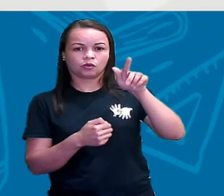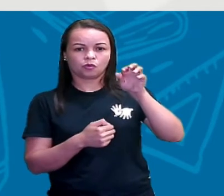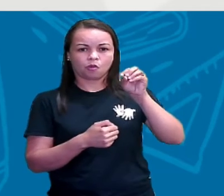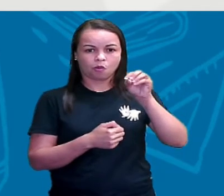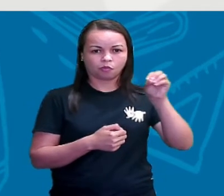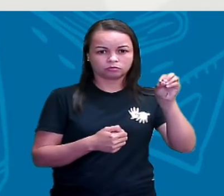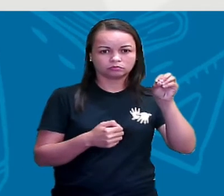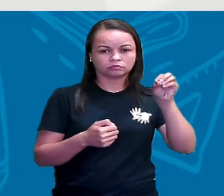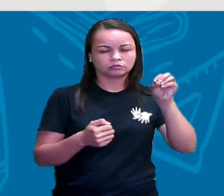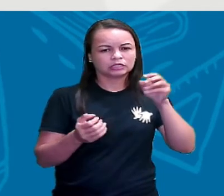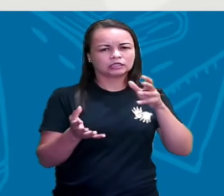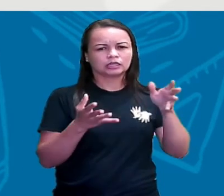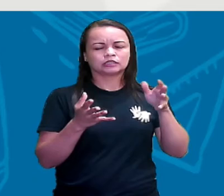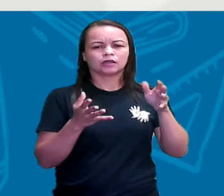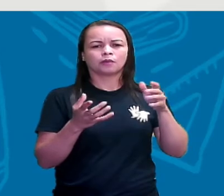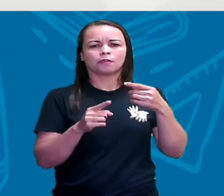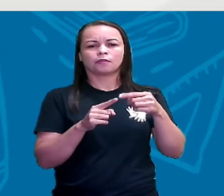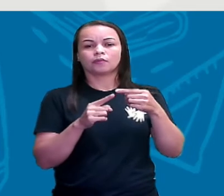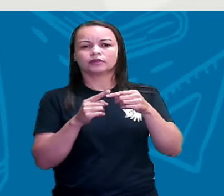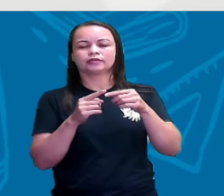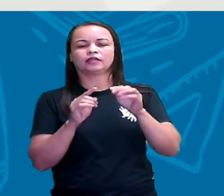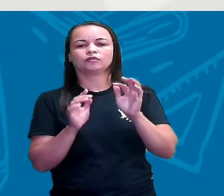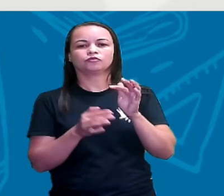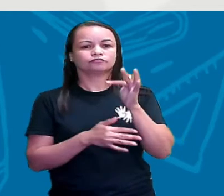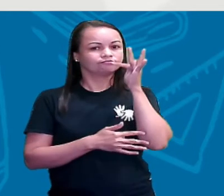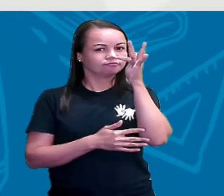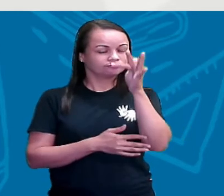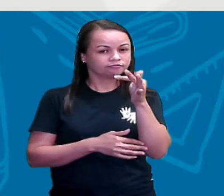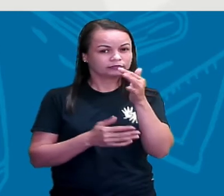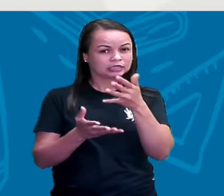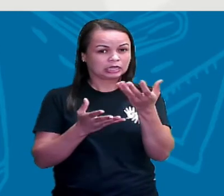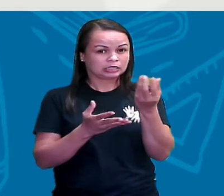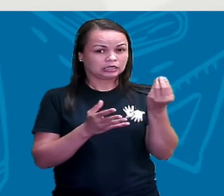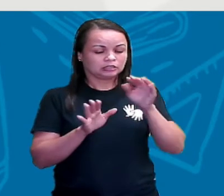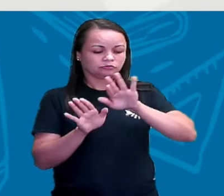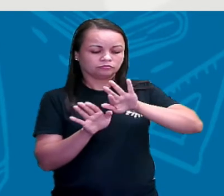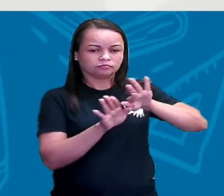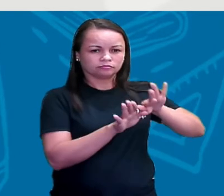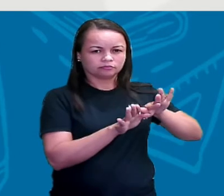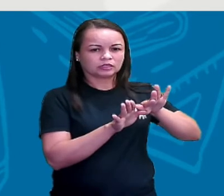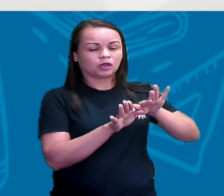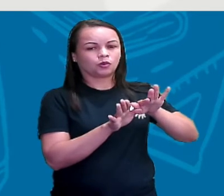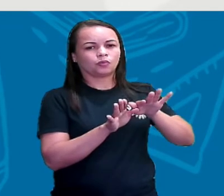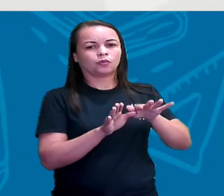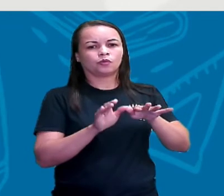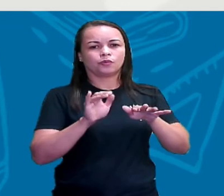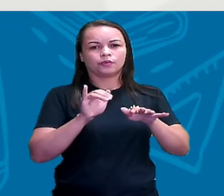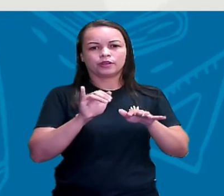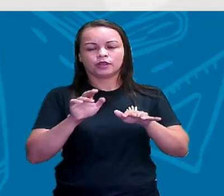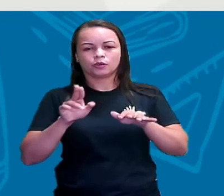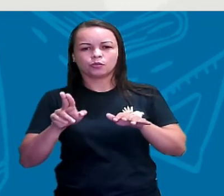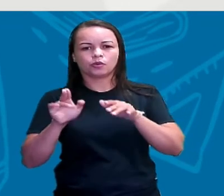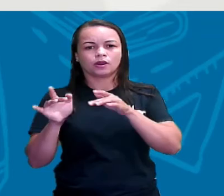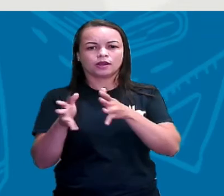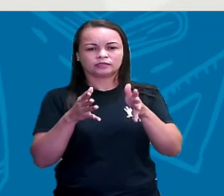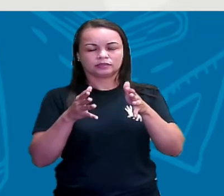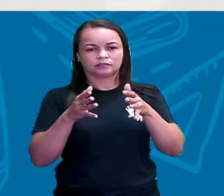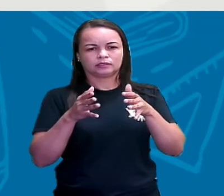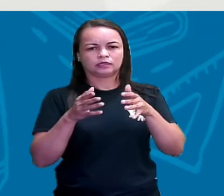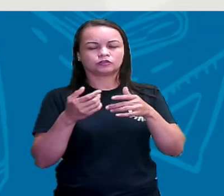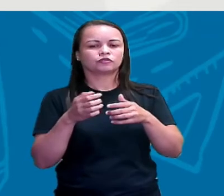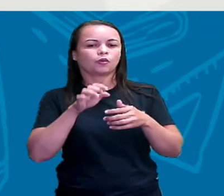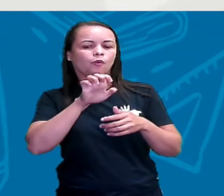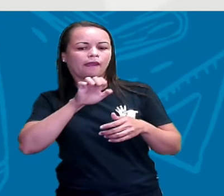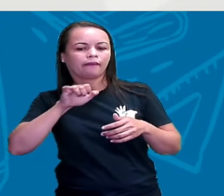está dando futuro. Então, esquece esse will. Go a gente vai colocar no passado. E como ficaria esse go? Went. Então,